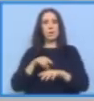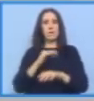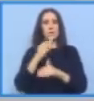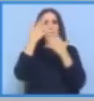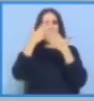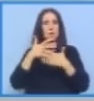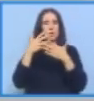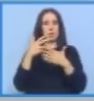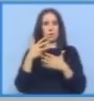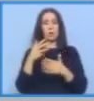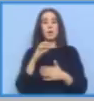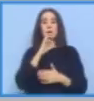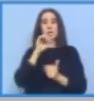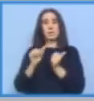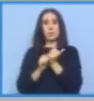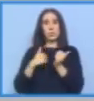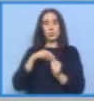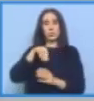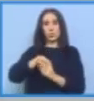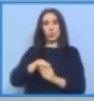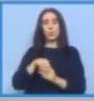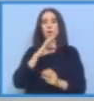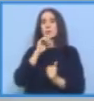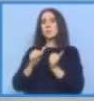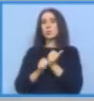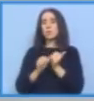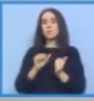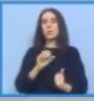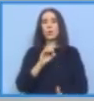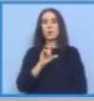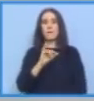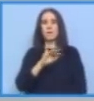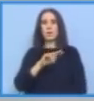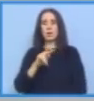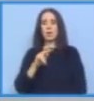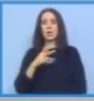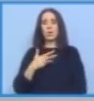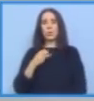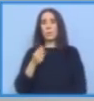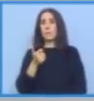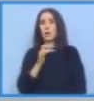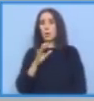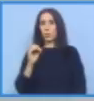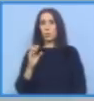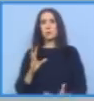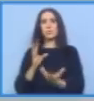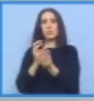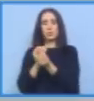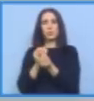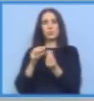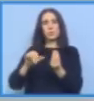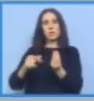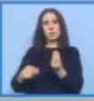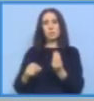horas. No arciprestado onde eu estou, que é o arciprestado de Oliveira do Bairro, estamos a programar em conjunto